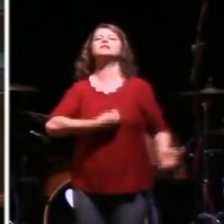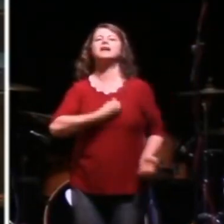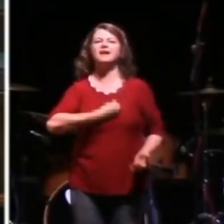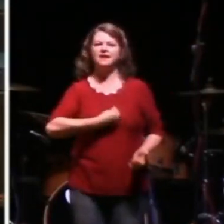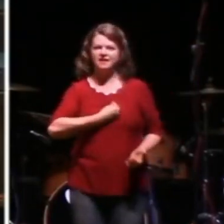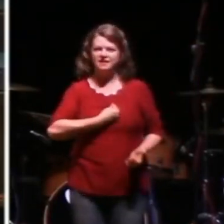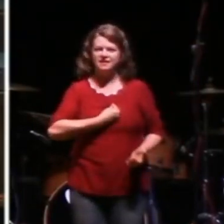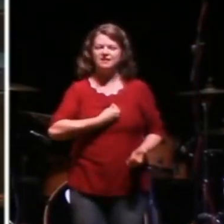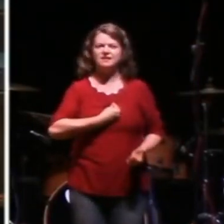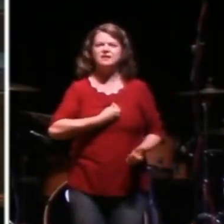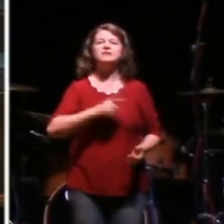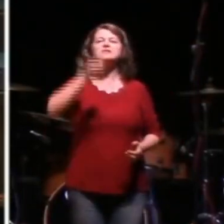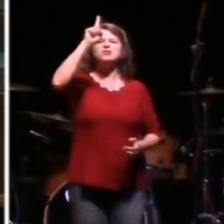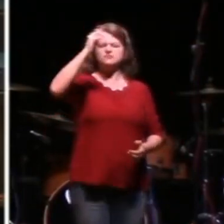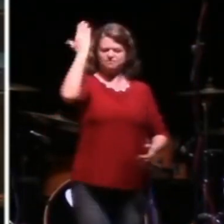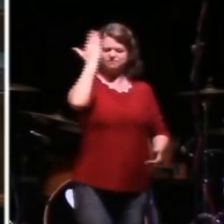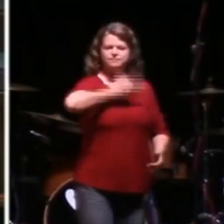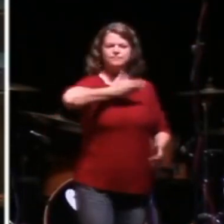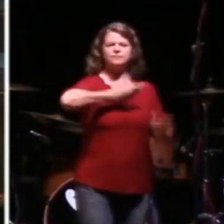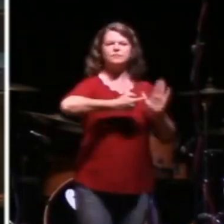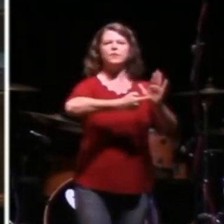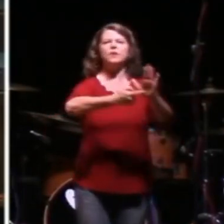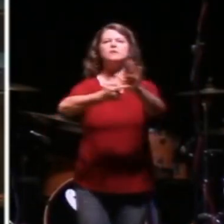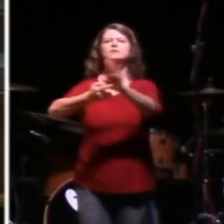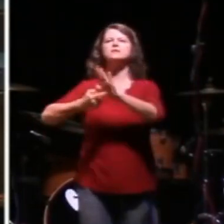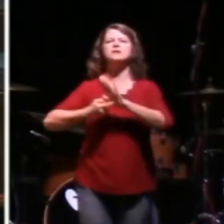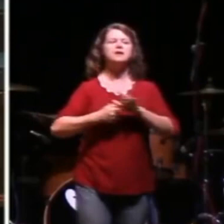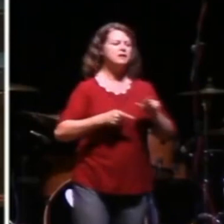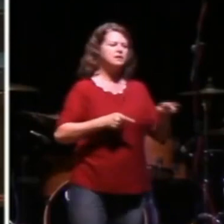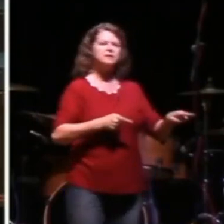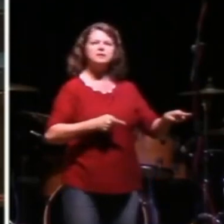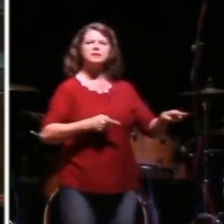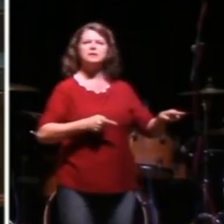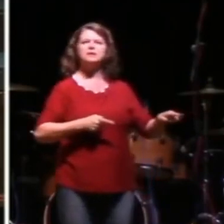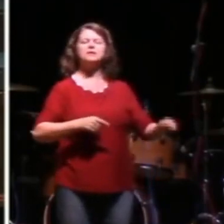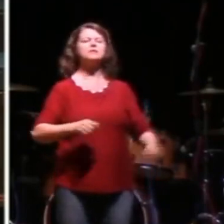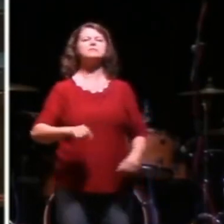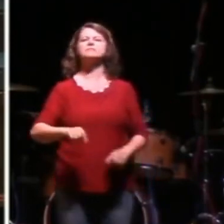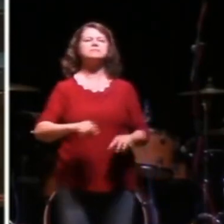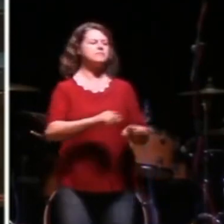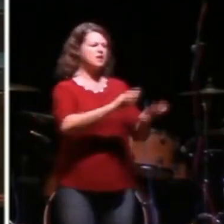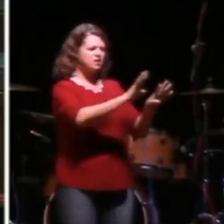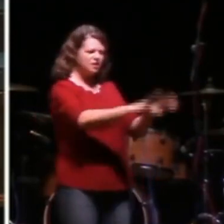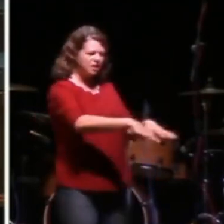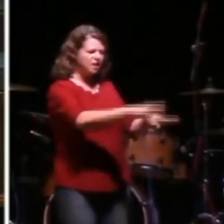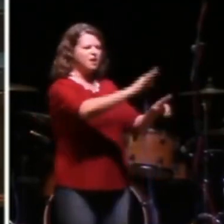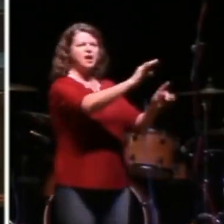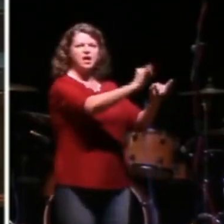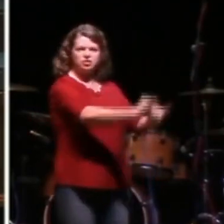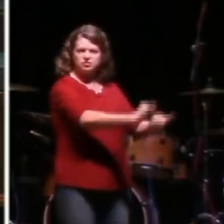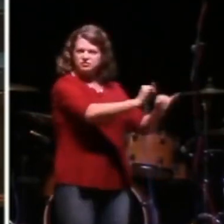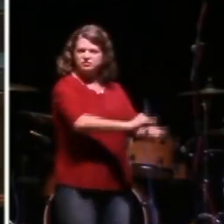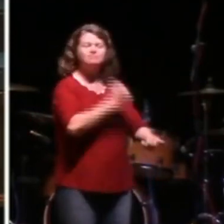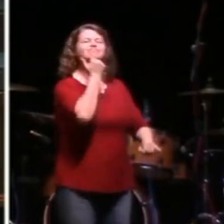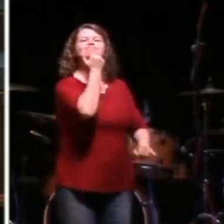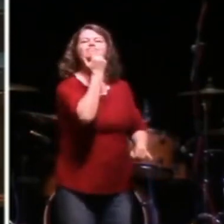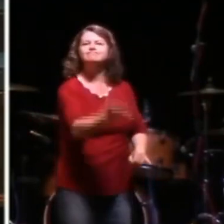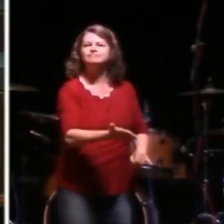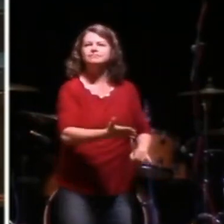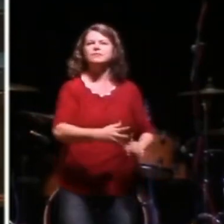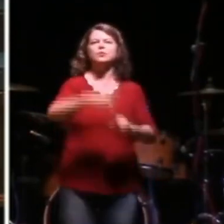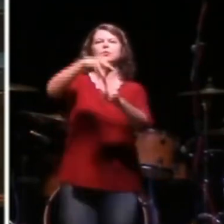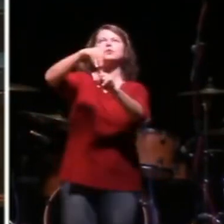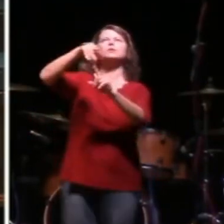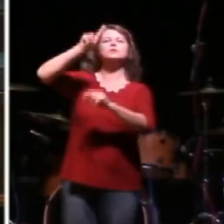ali deus está dizendo o seguinte apenas um deus e êxodo capítulo 20 verso